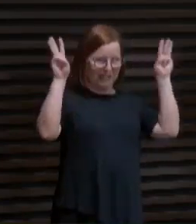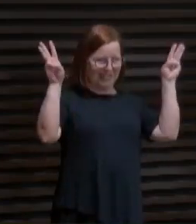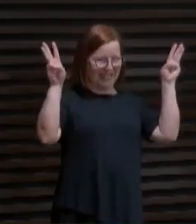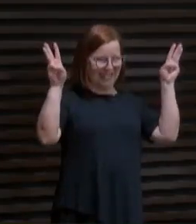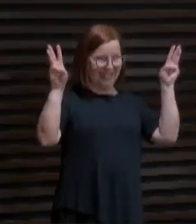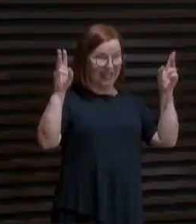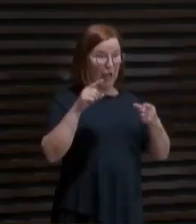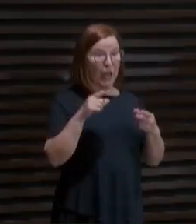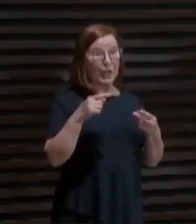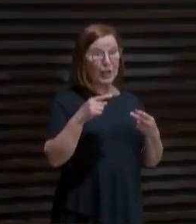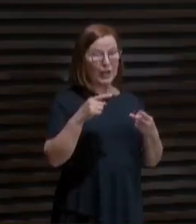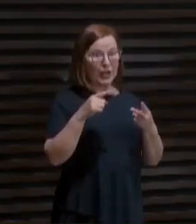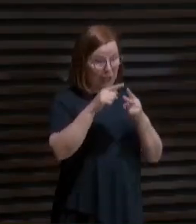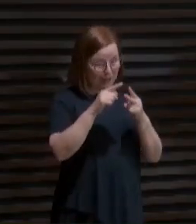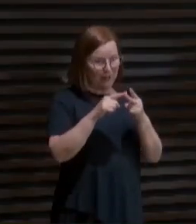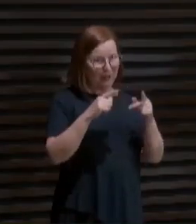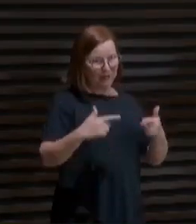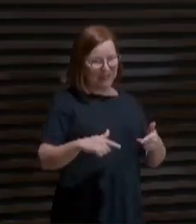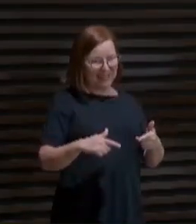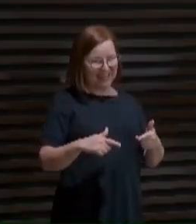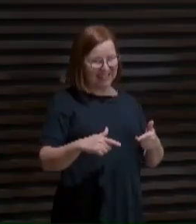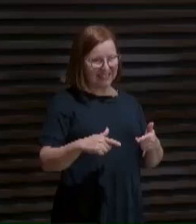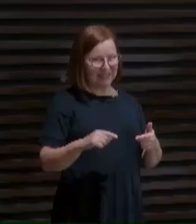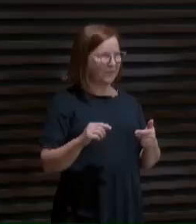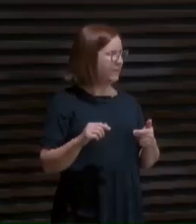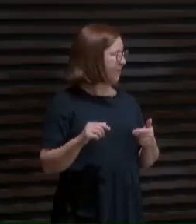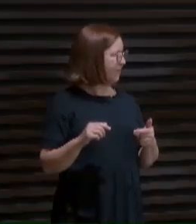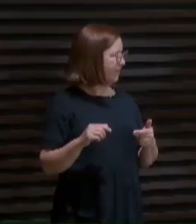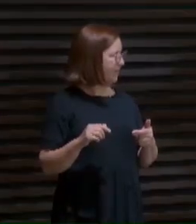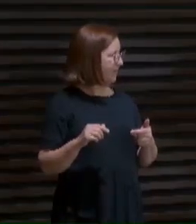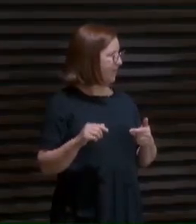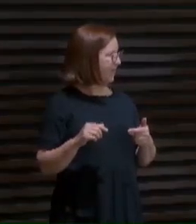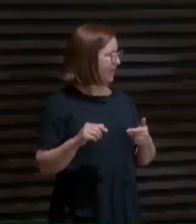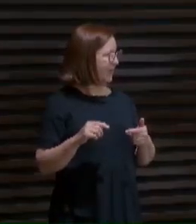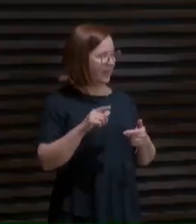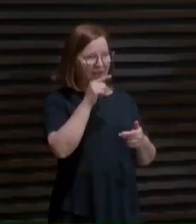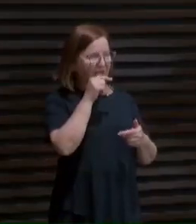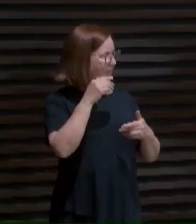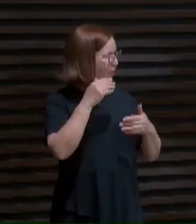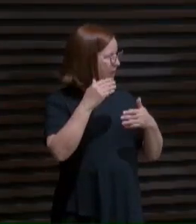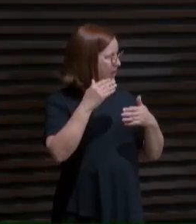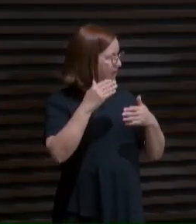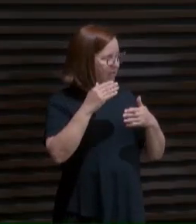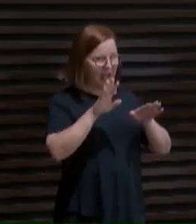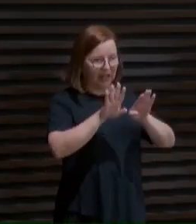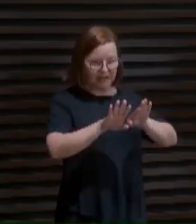São 2 lugares em que a água não faz isso assim, ela não vai para lá, ela sai